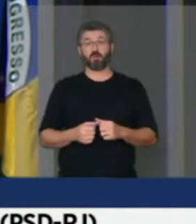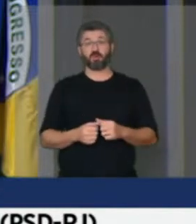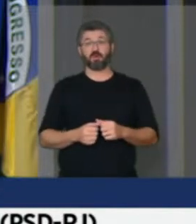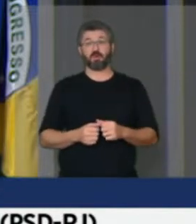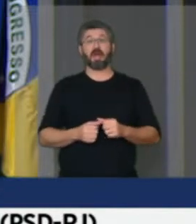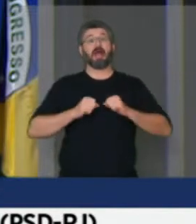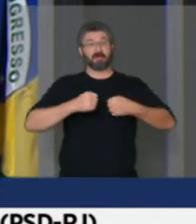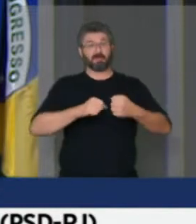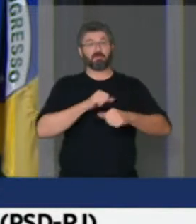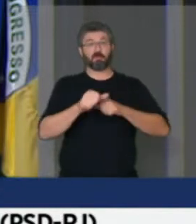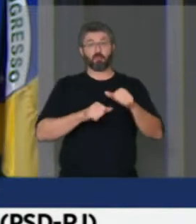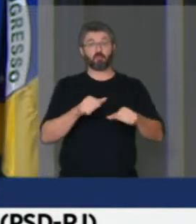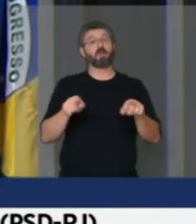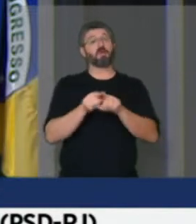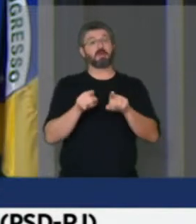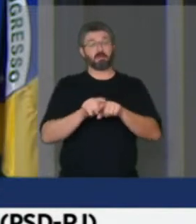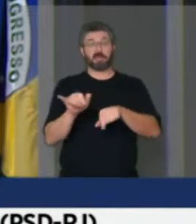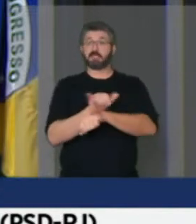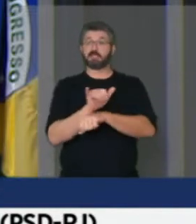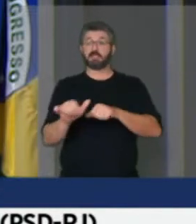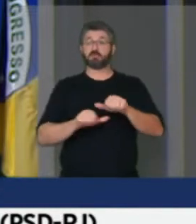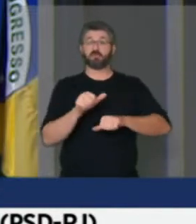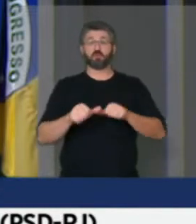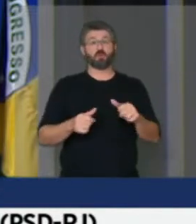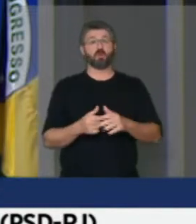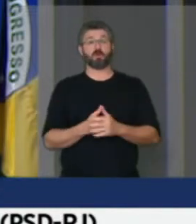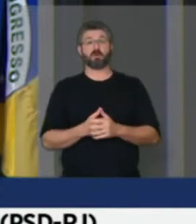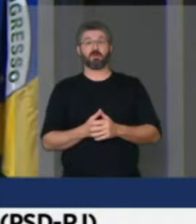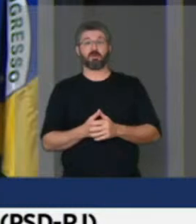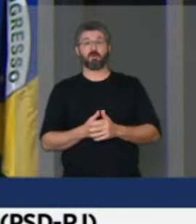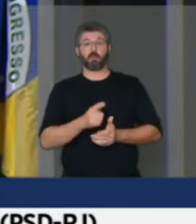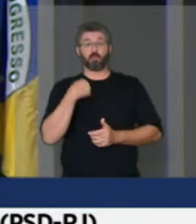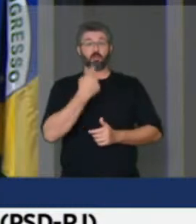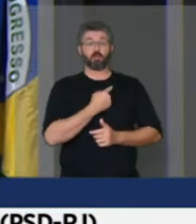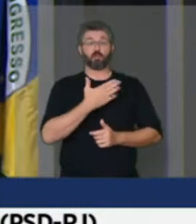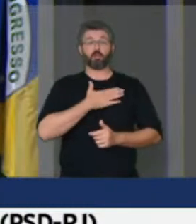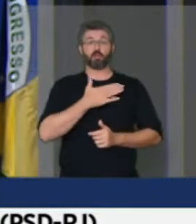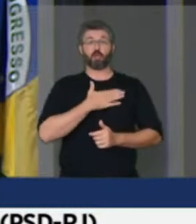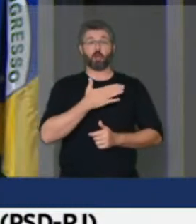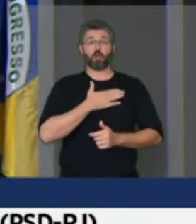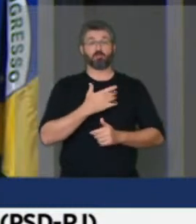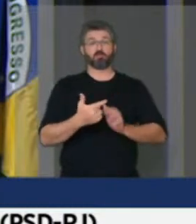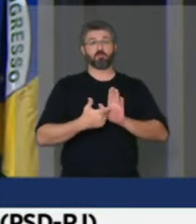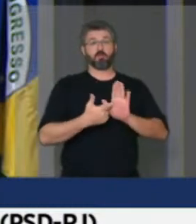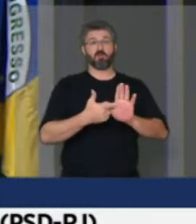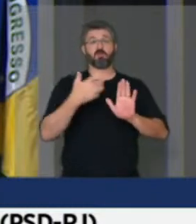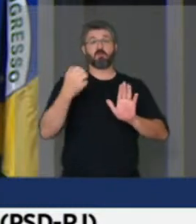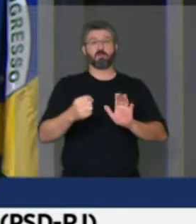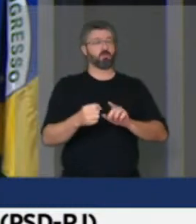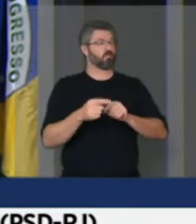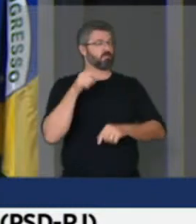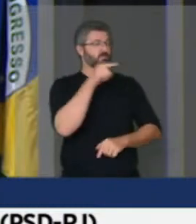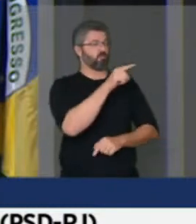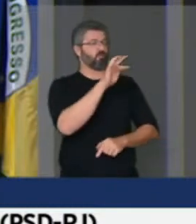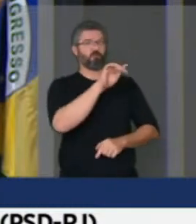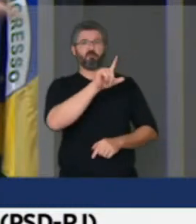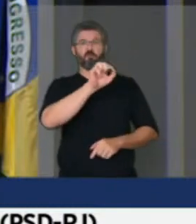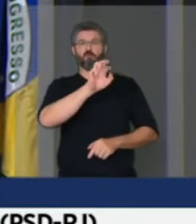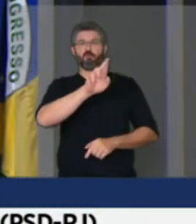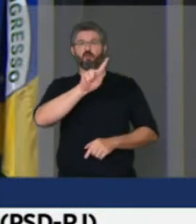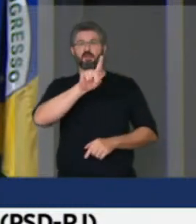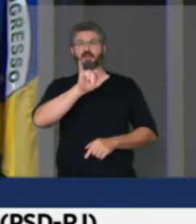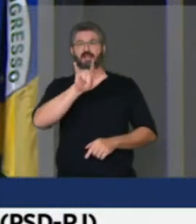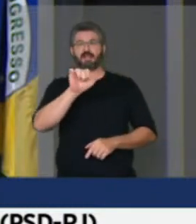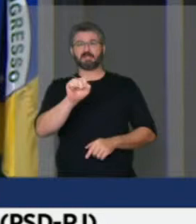e com ela mudaram as estratégias. Ou seja, nós vamos mostrar que Flor de Lis, sim,